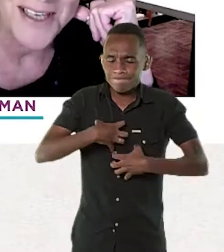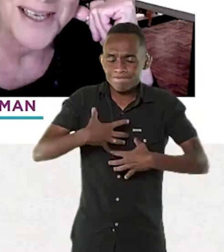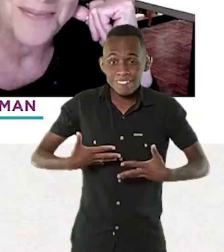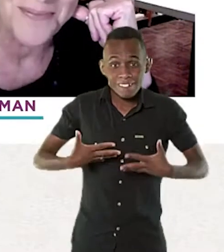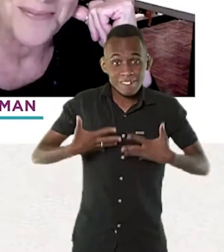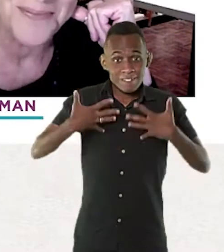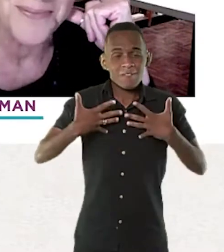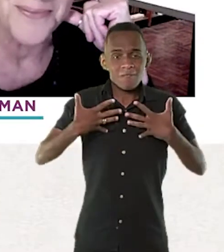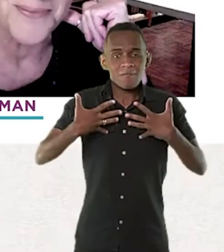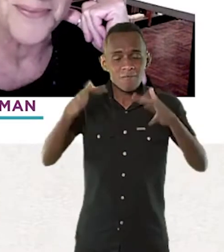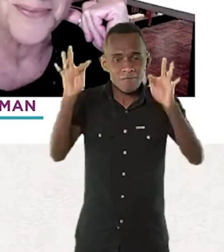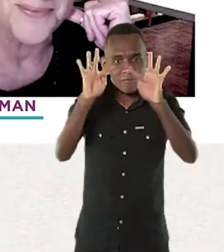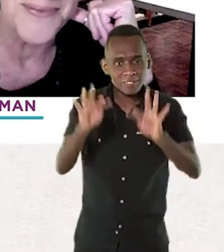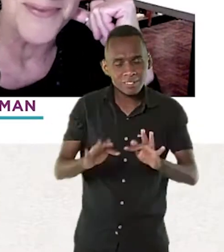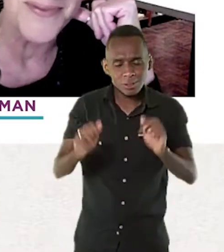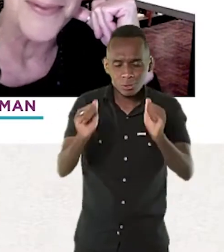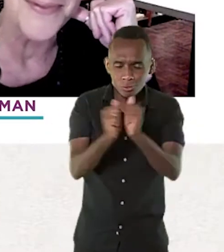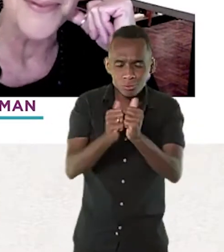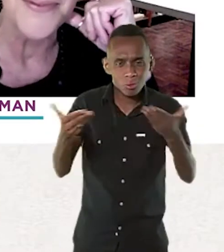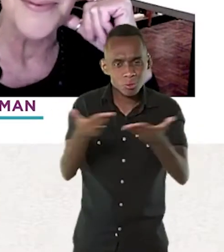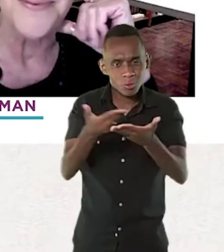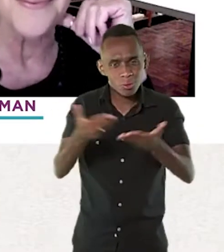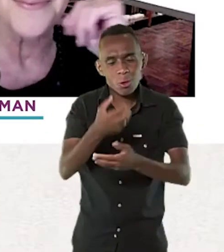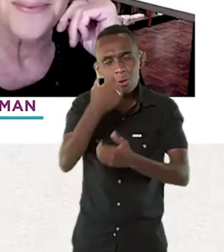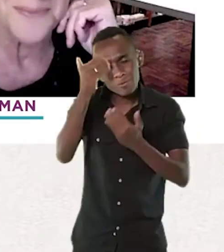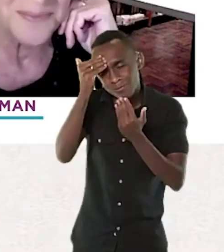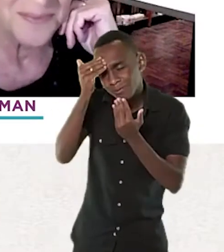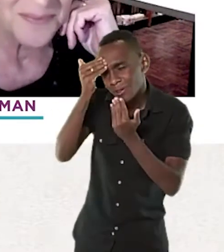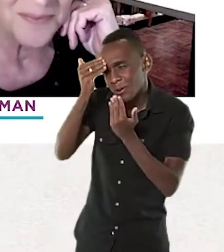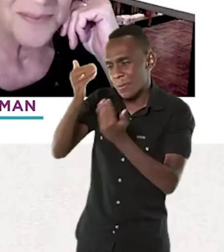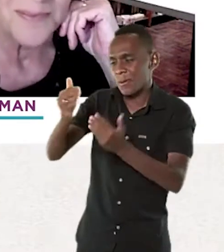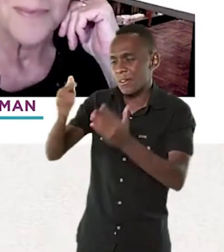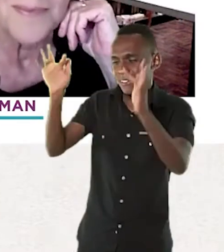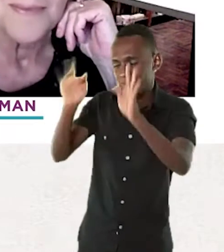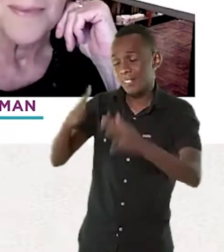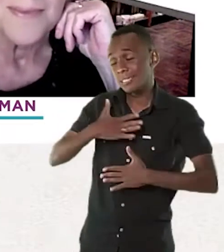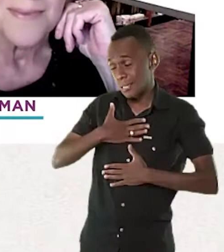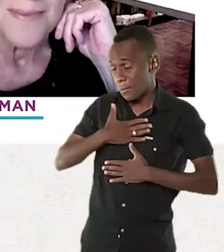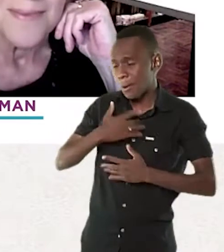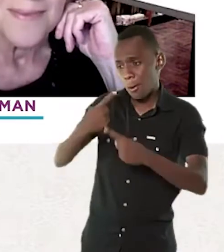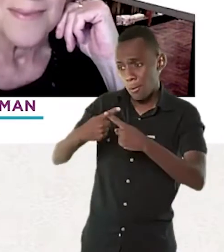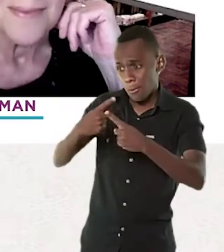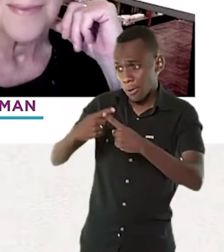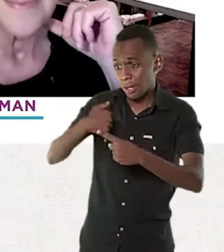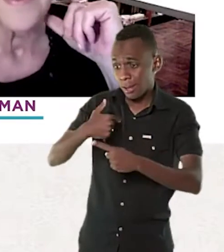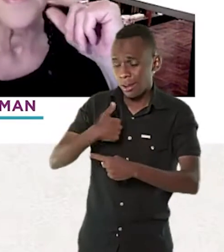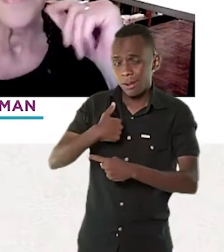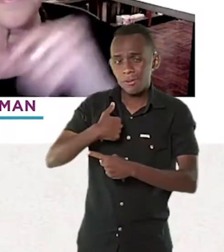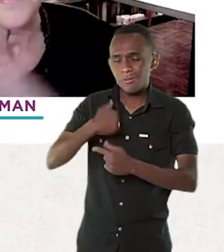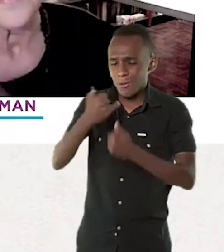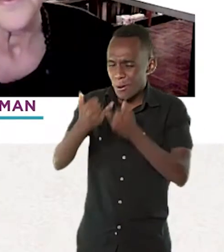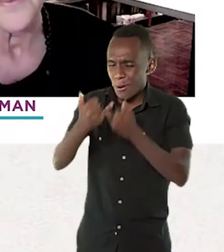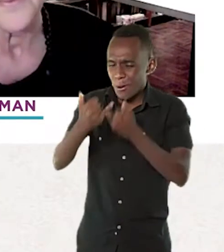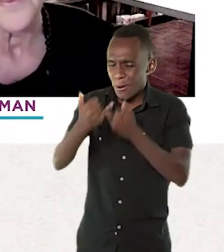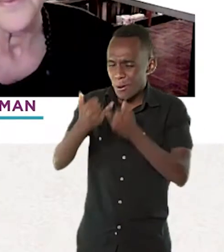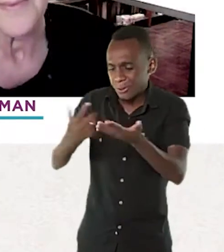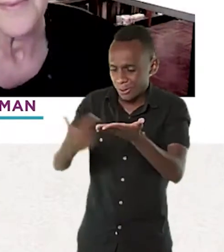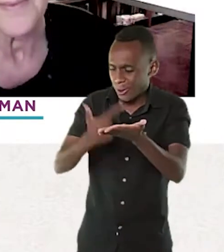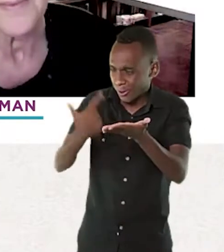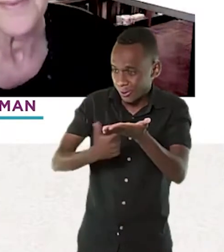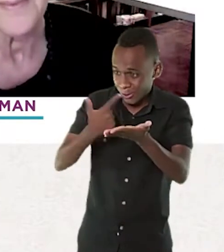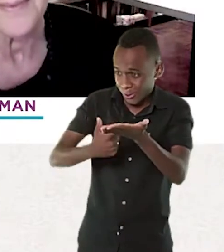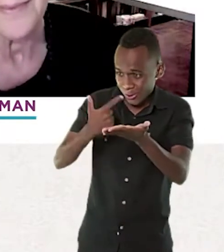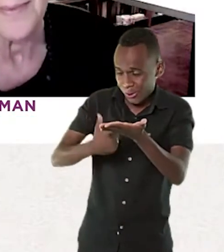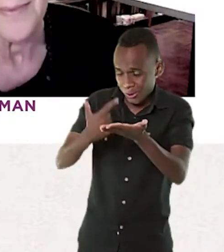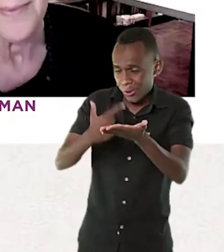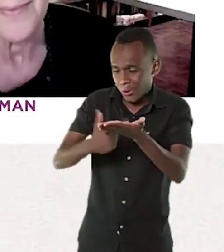aí com você. Muito obrigado, Gisele. Felicidade é minha, porque eu fico brincando assim, o seu livro, além de eu ter passado a noite, tomado